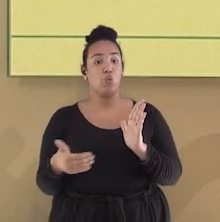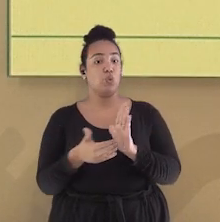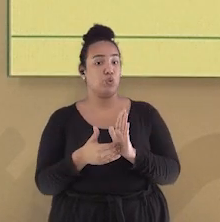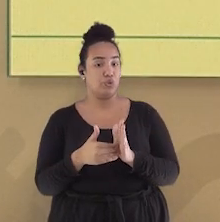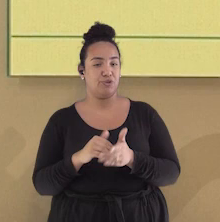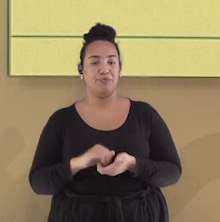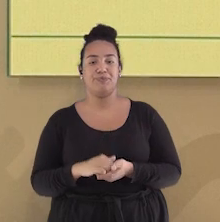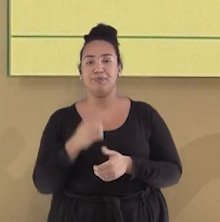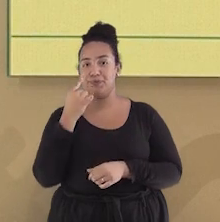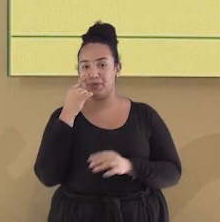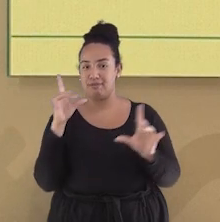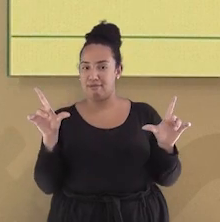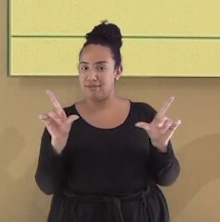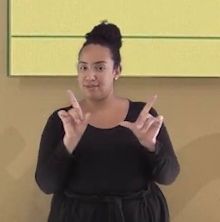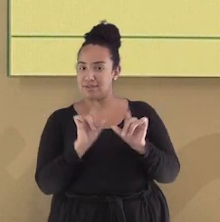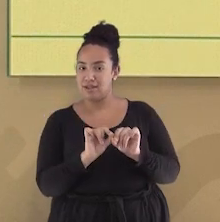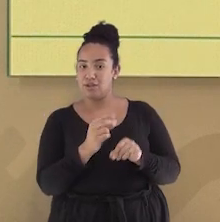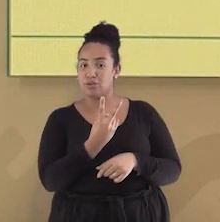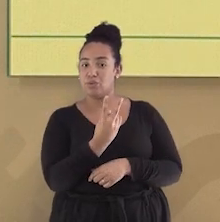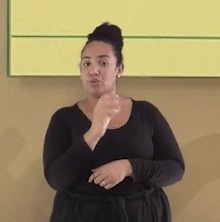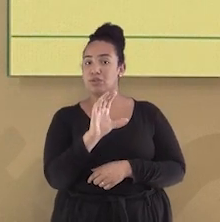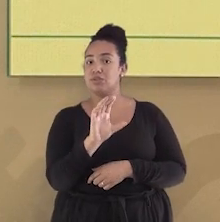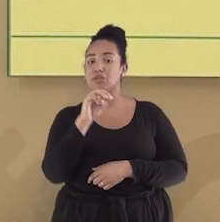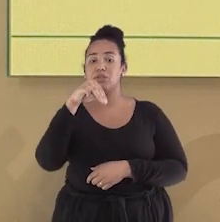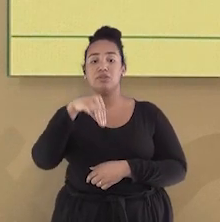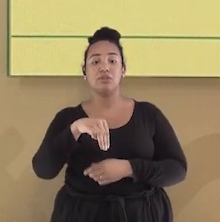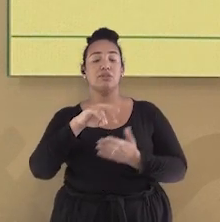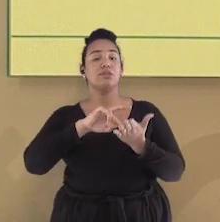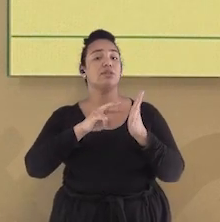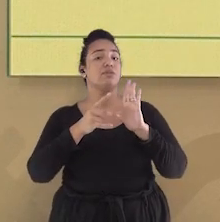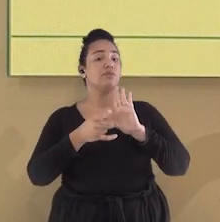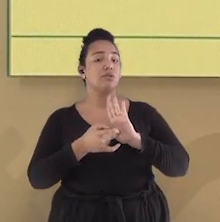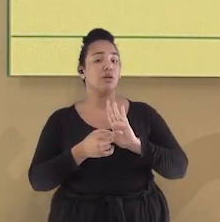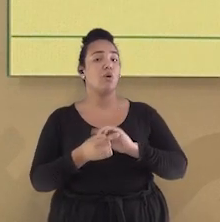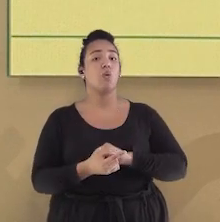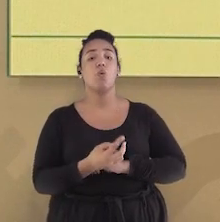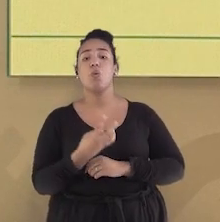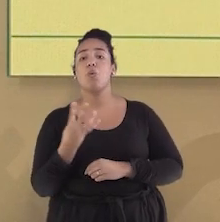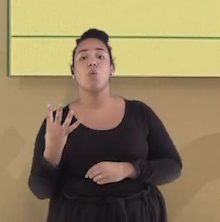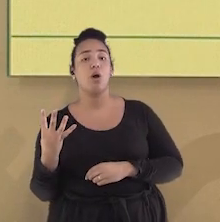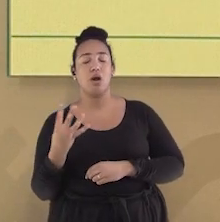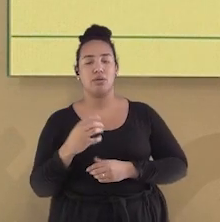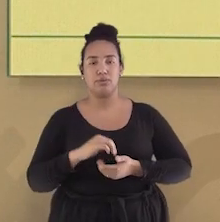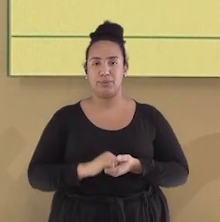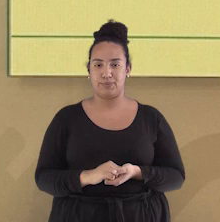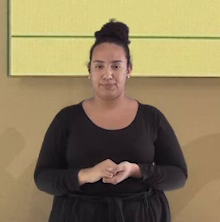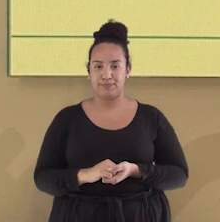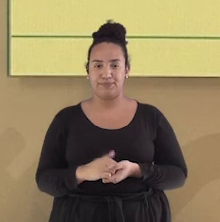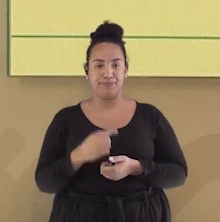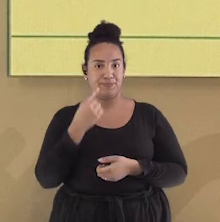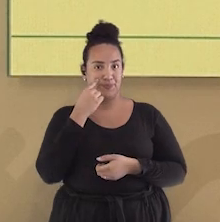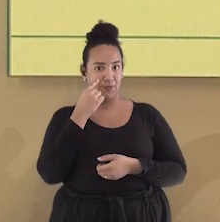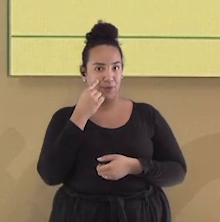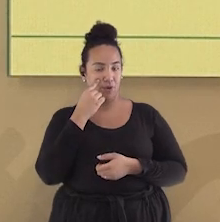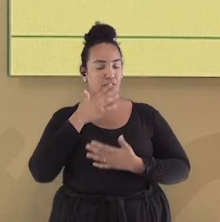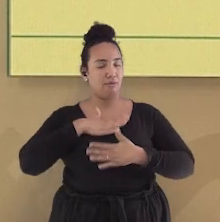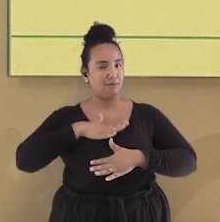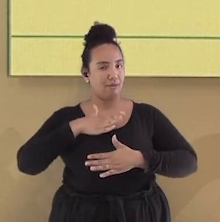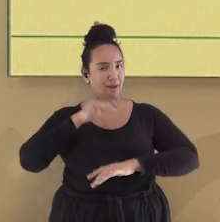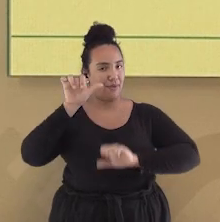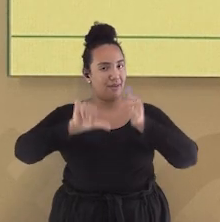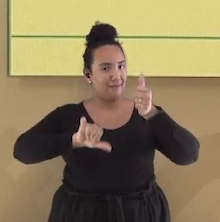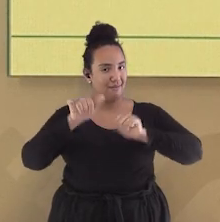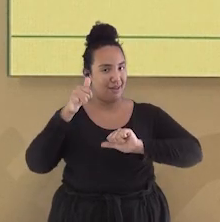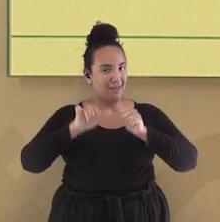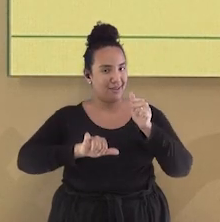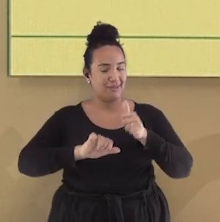a última. Nessa escala gráfica, 2 centímetros equivalem a qual medida?